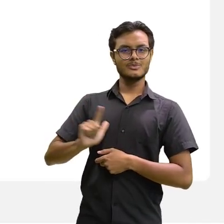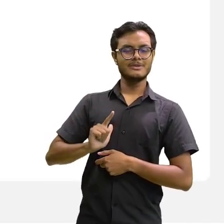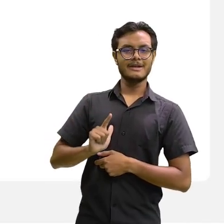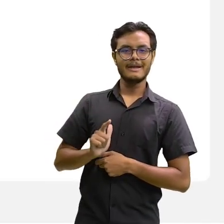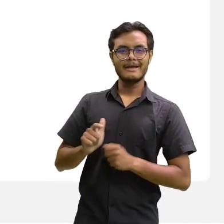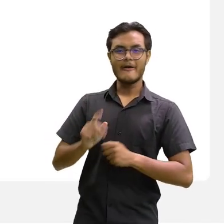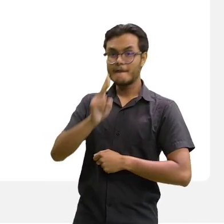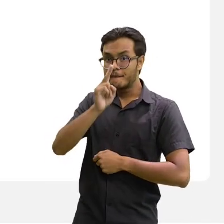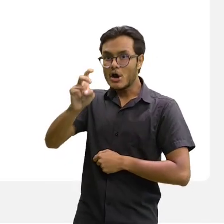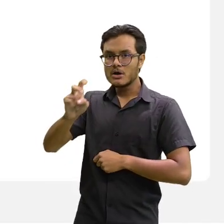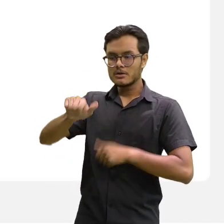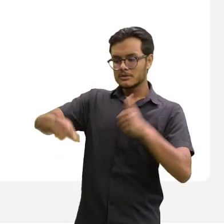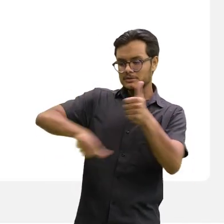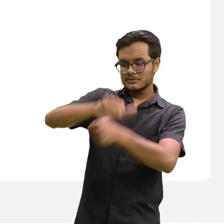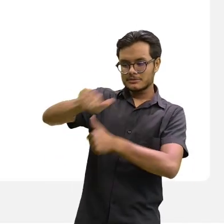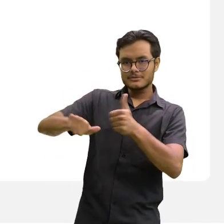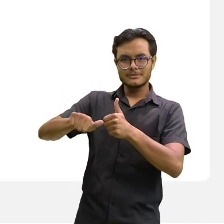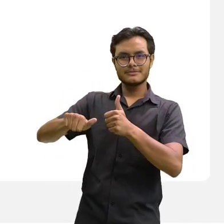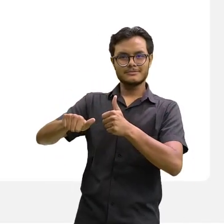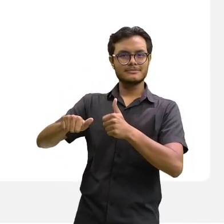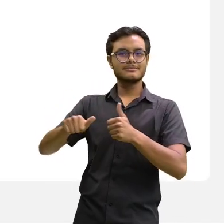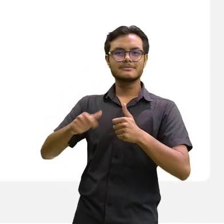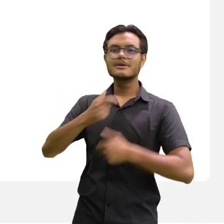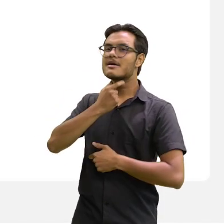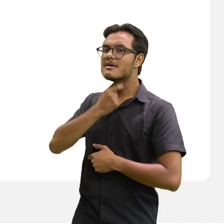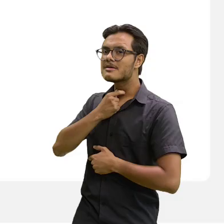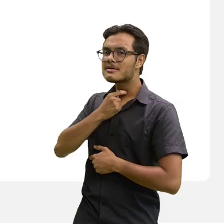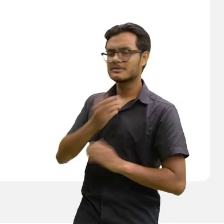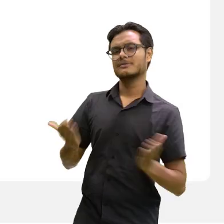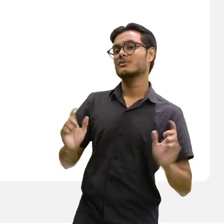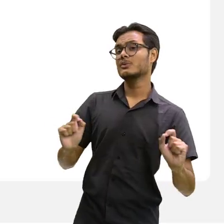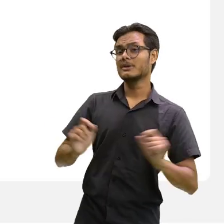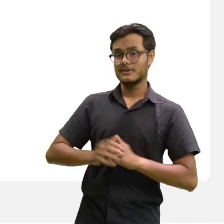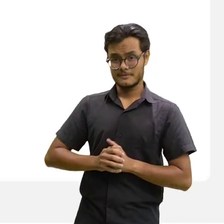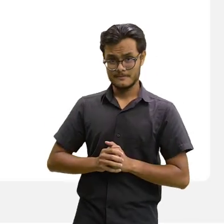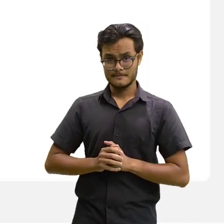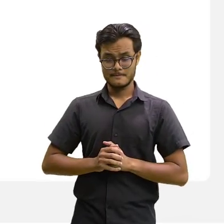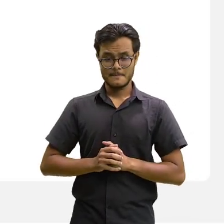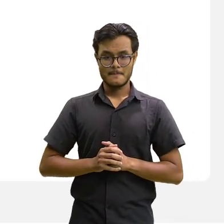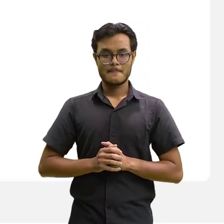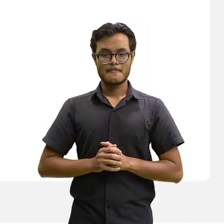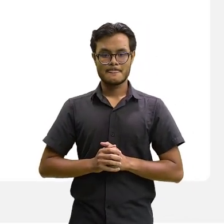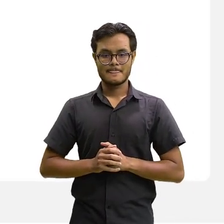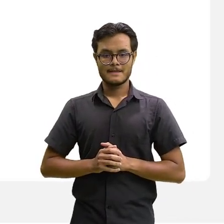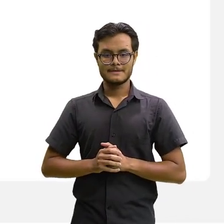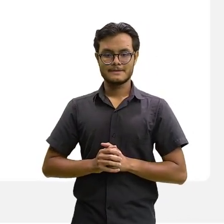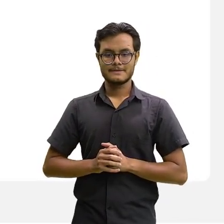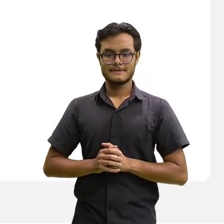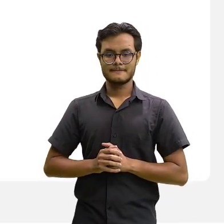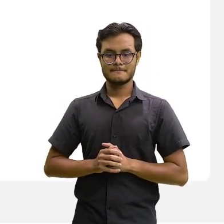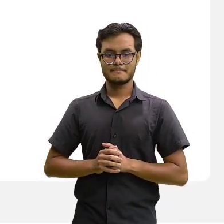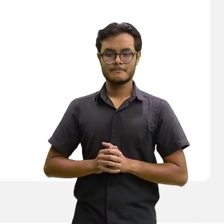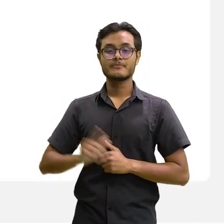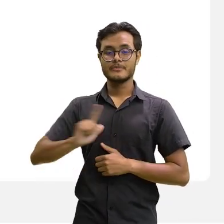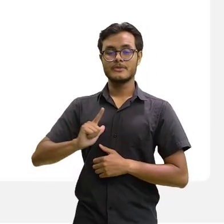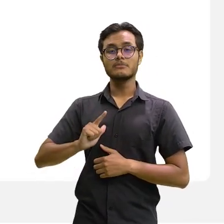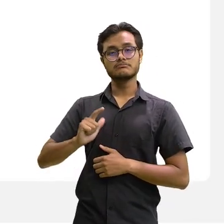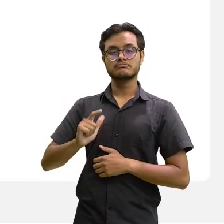alterar estrutura anatômica alguma. Então, o que acontece com esse ar? Ele desce